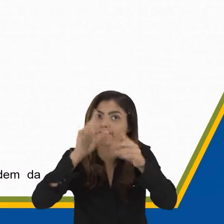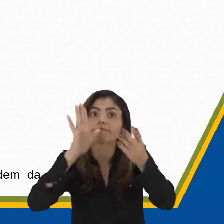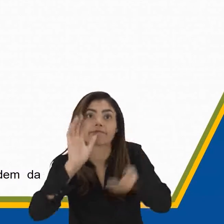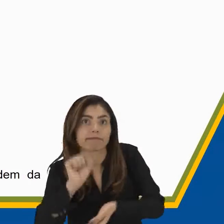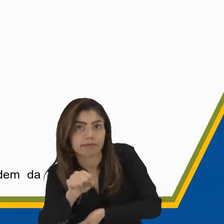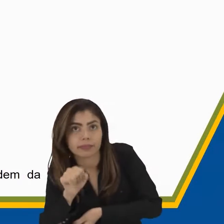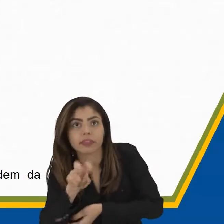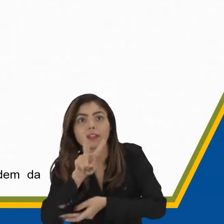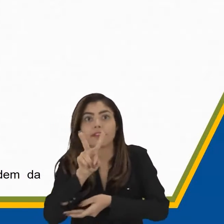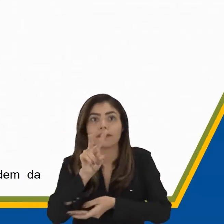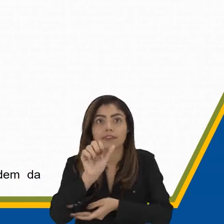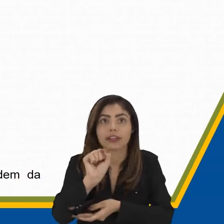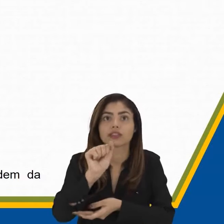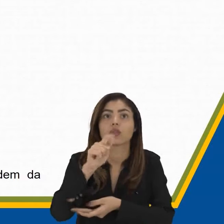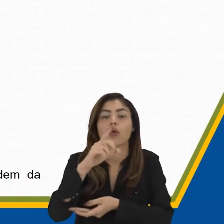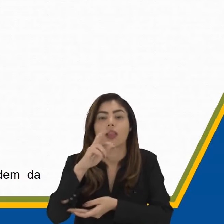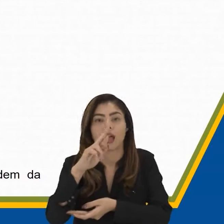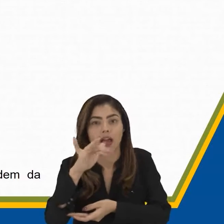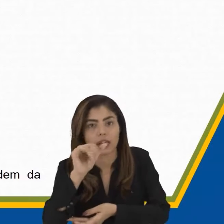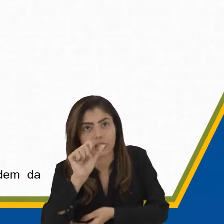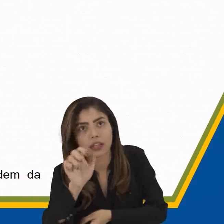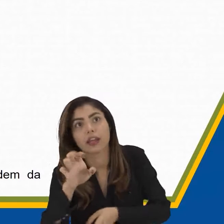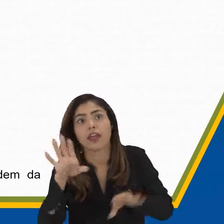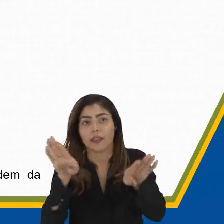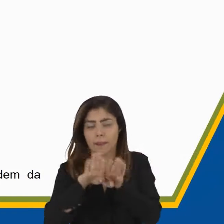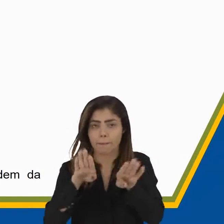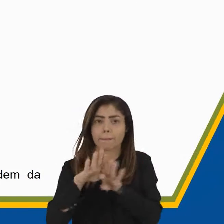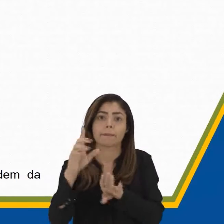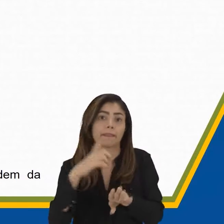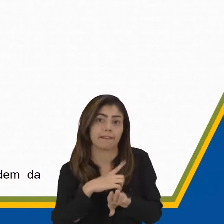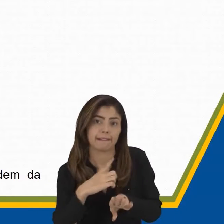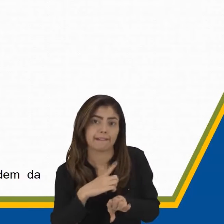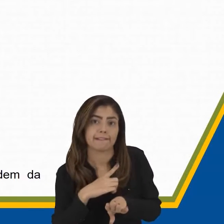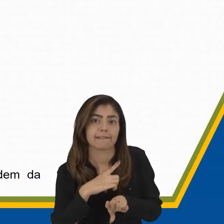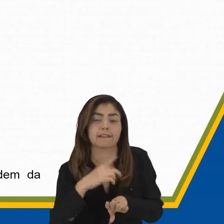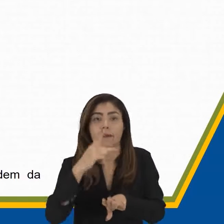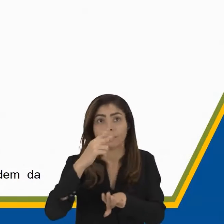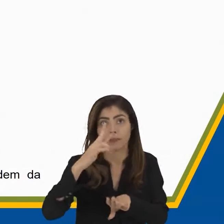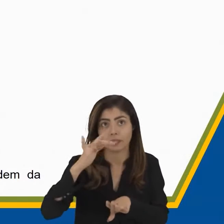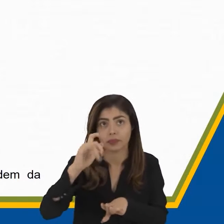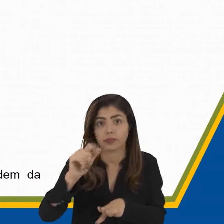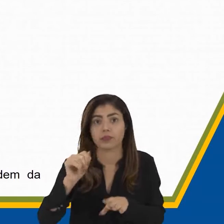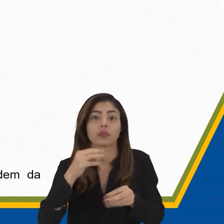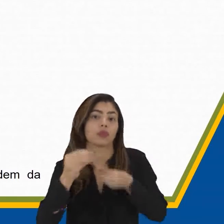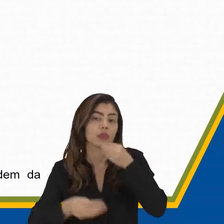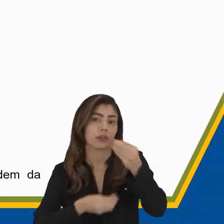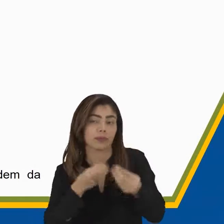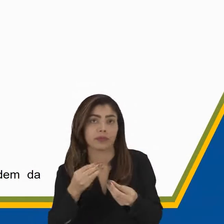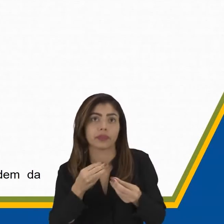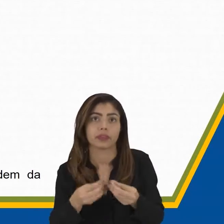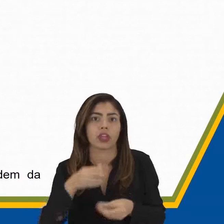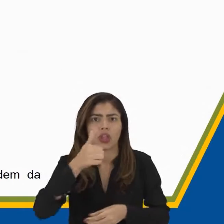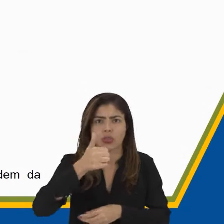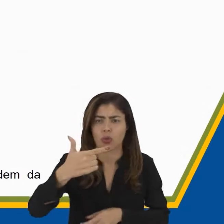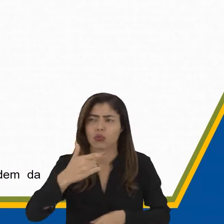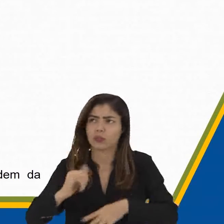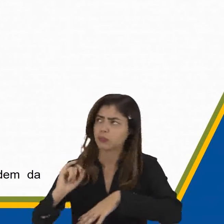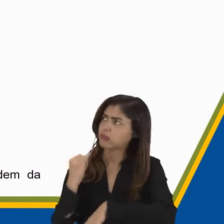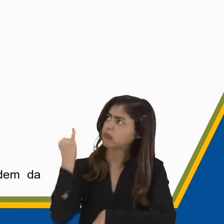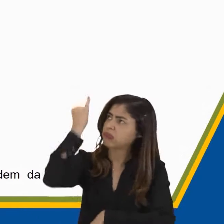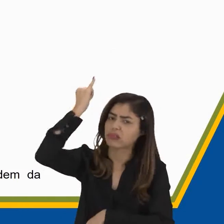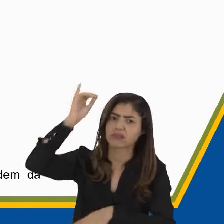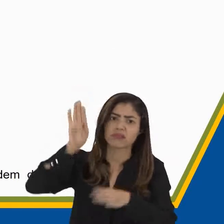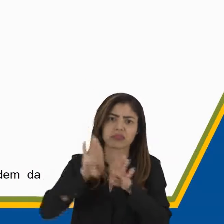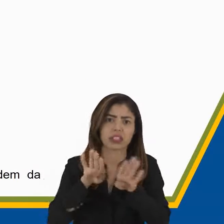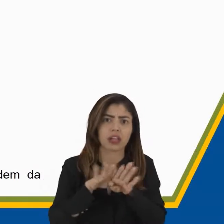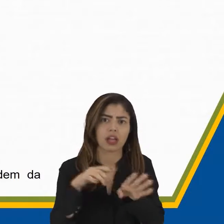vão possuir vasos condutores de seiva, tanto que existem pteridófitas como o samambaiaçu, que tem 12 metros, 25